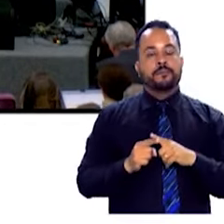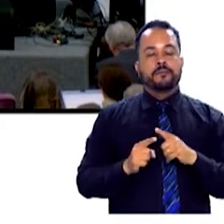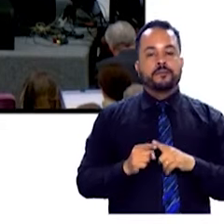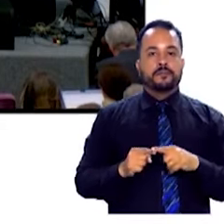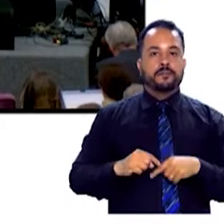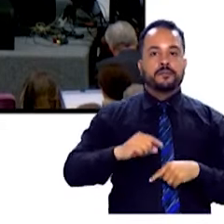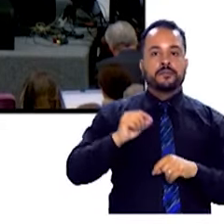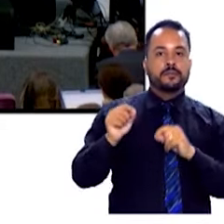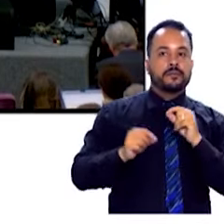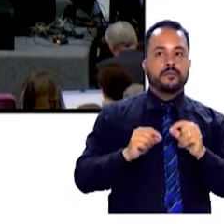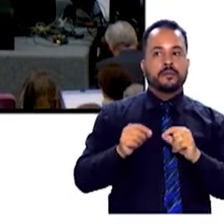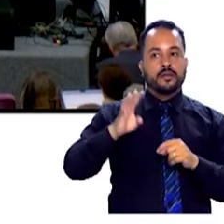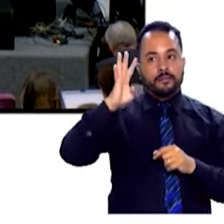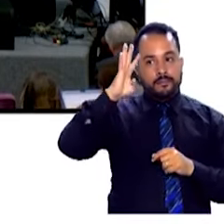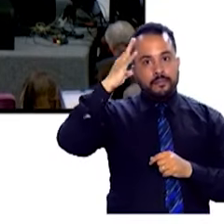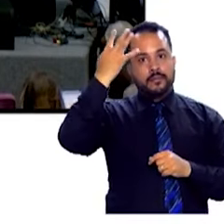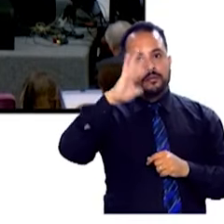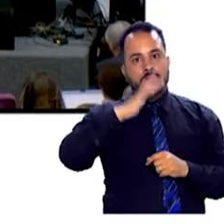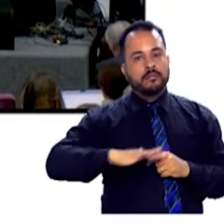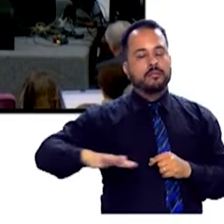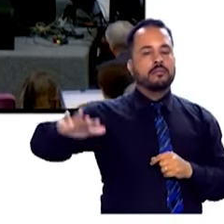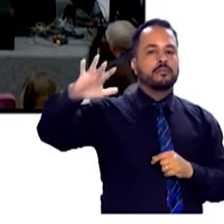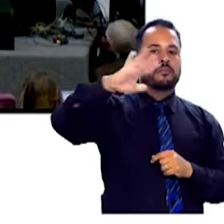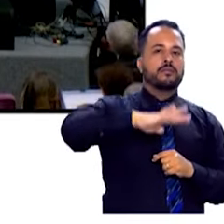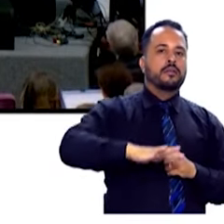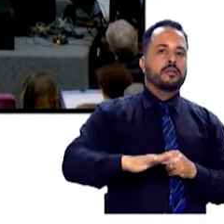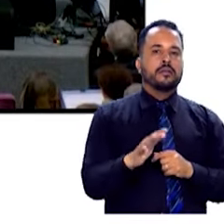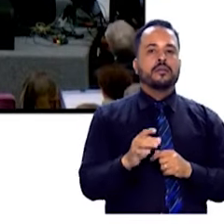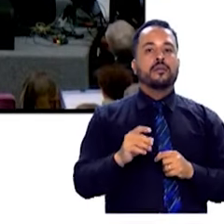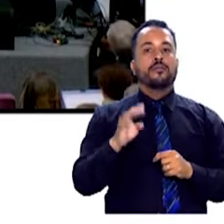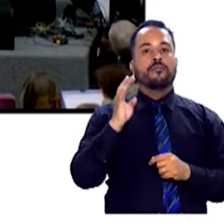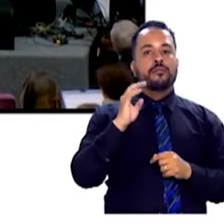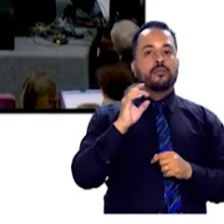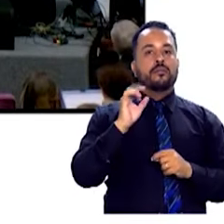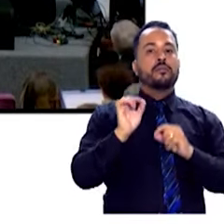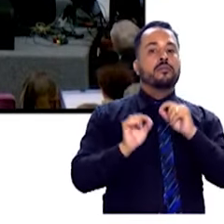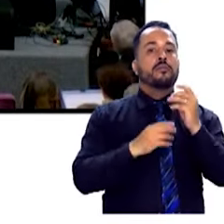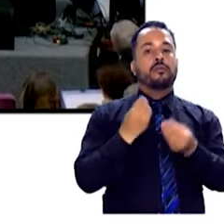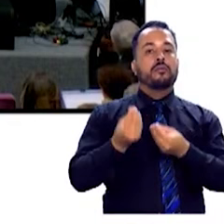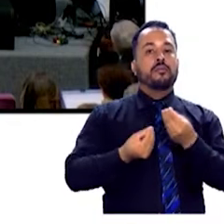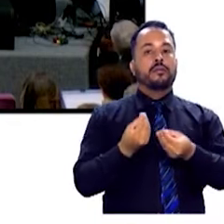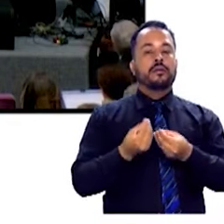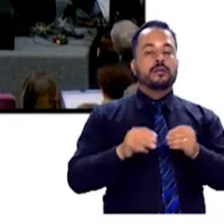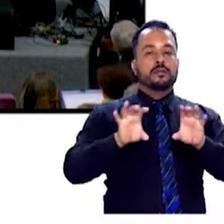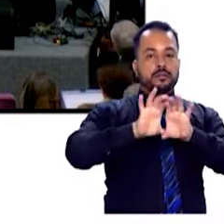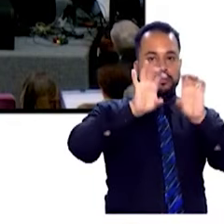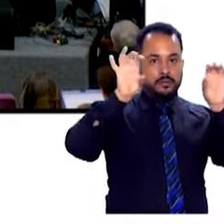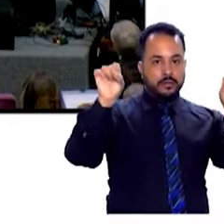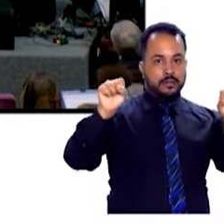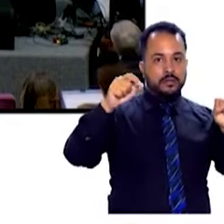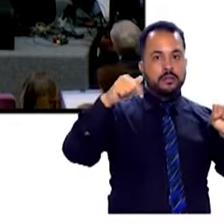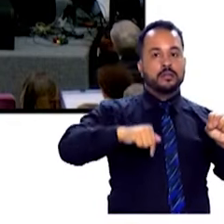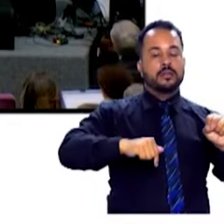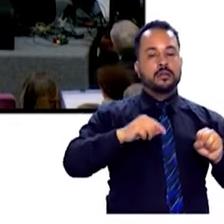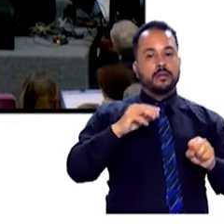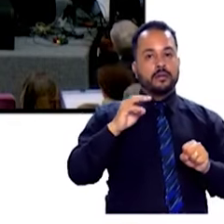precedentes funciona da seguinte maneira um tribunal toma uma decisão sobre um determinado